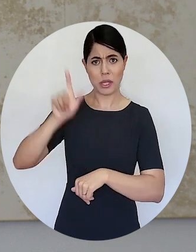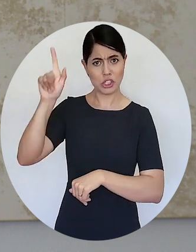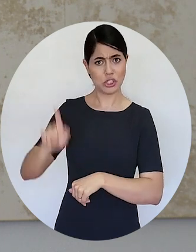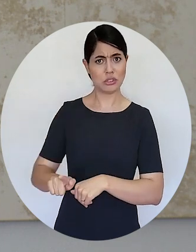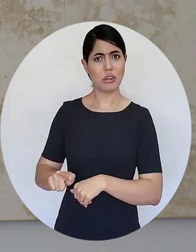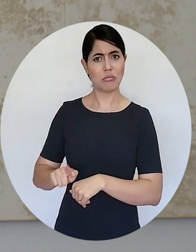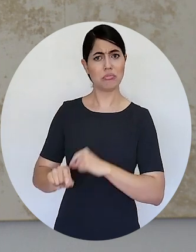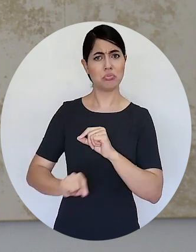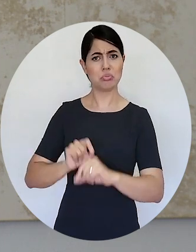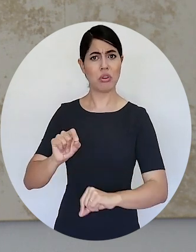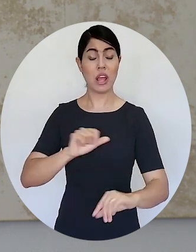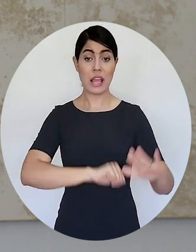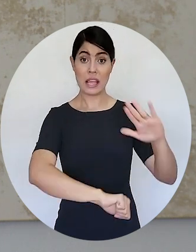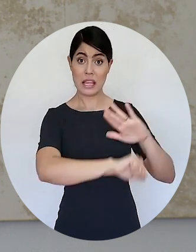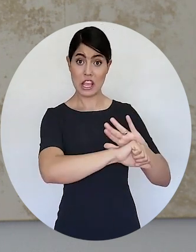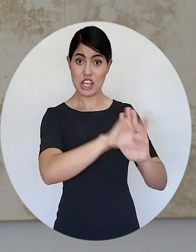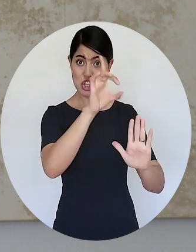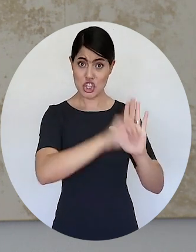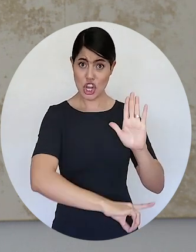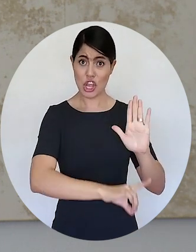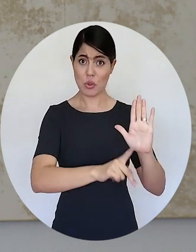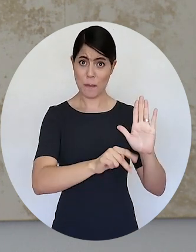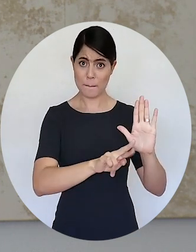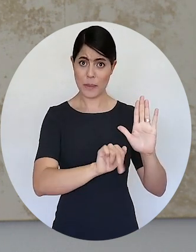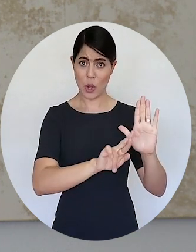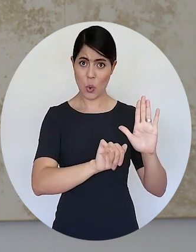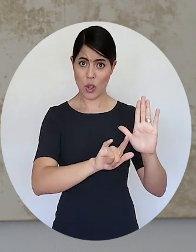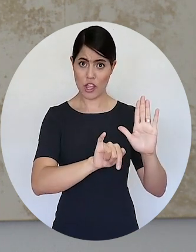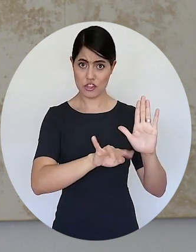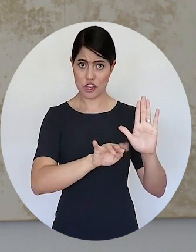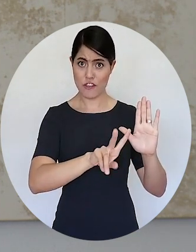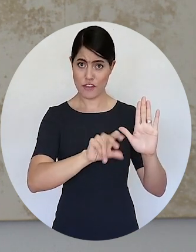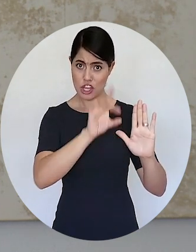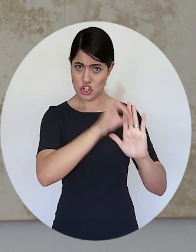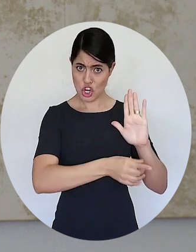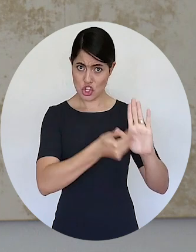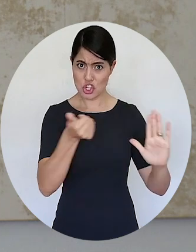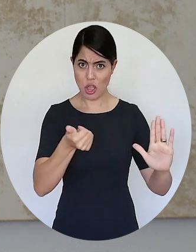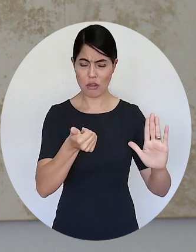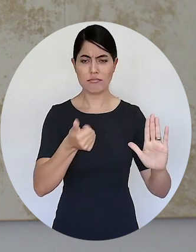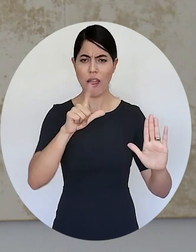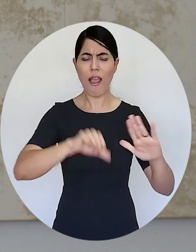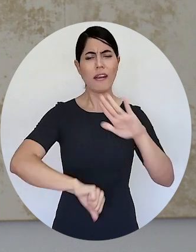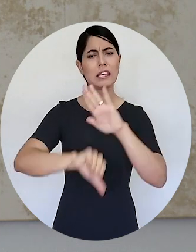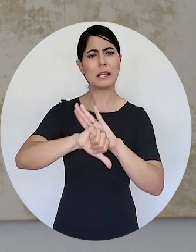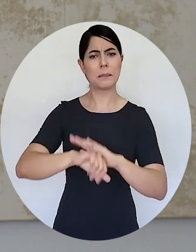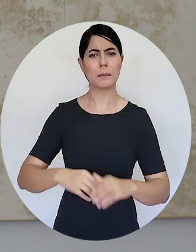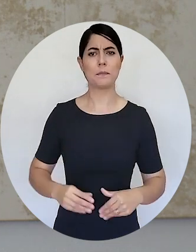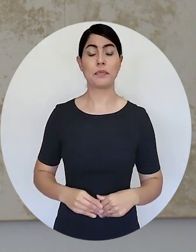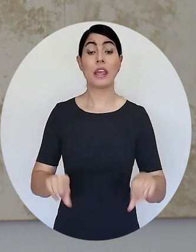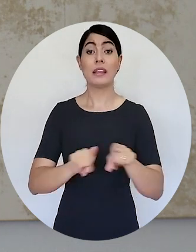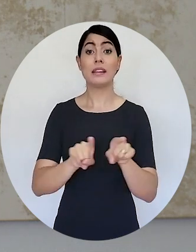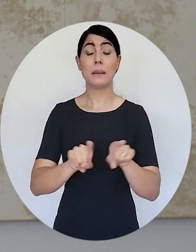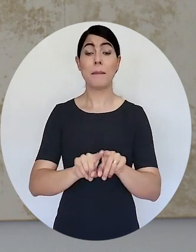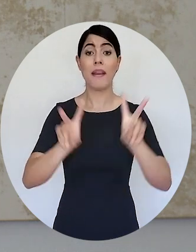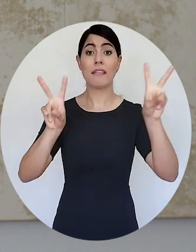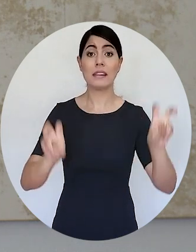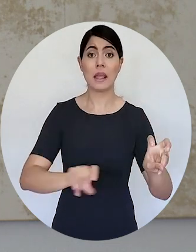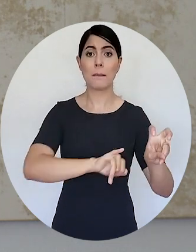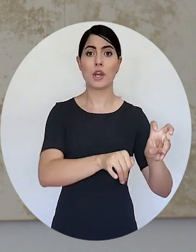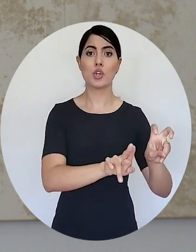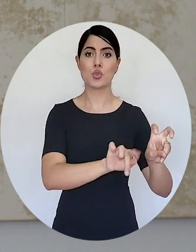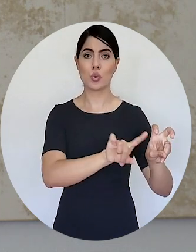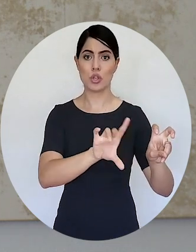nossa gestão a criminalização da violação de prerrogativas, o juízo de garantias, e agora